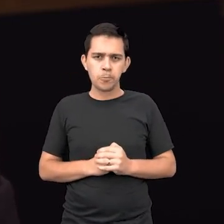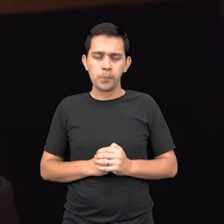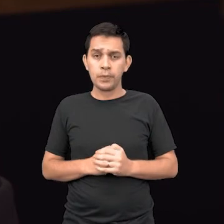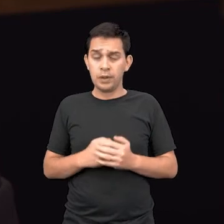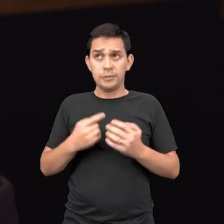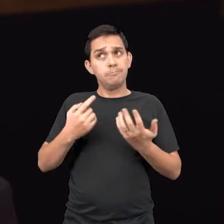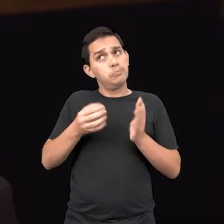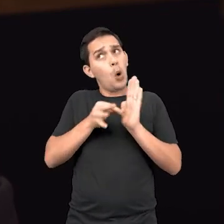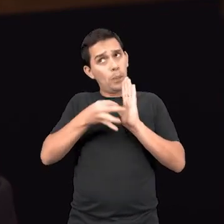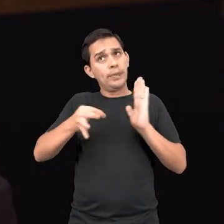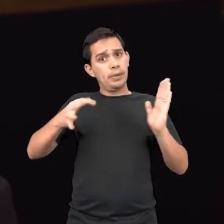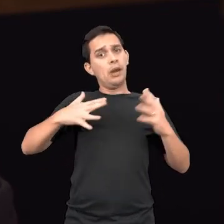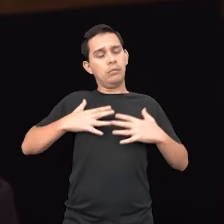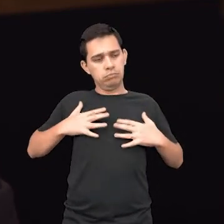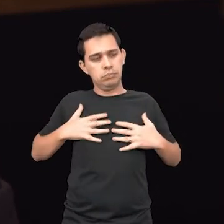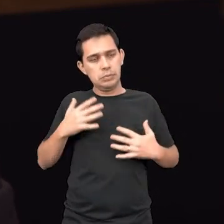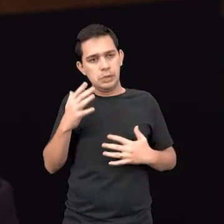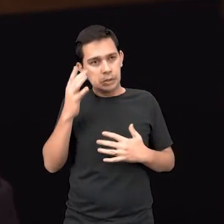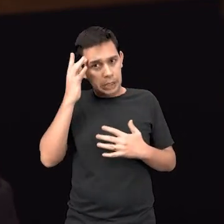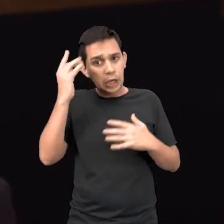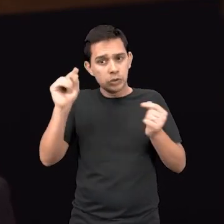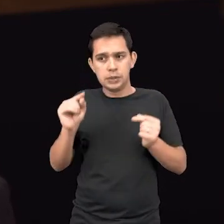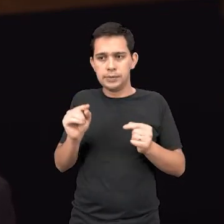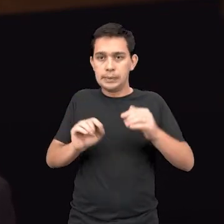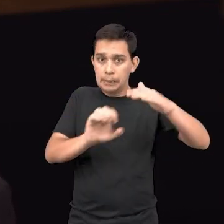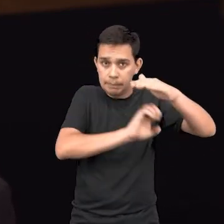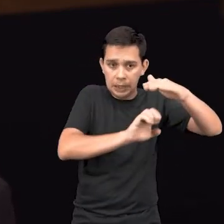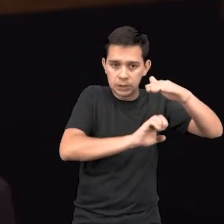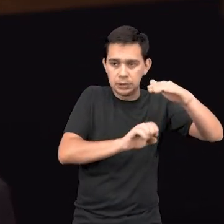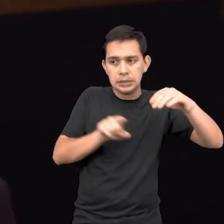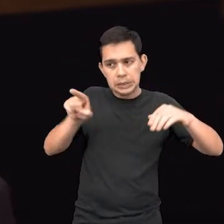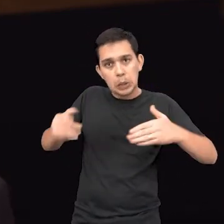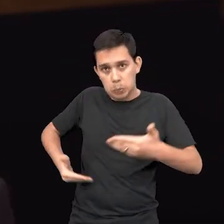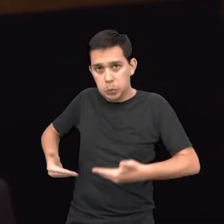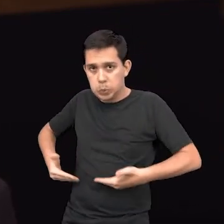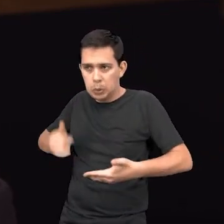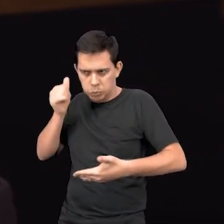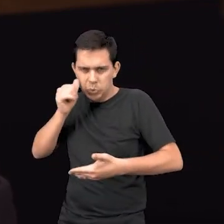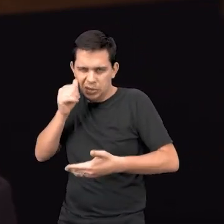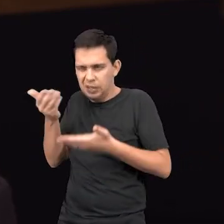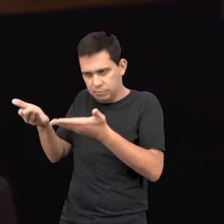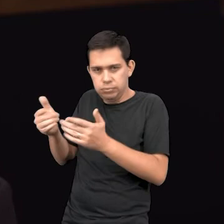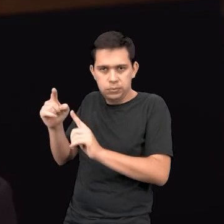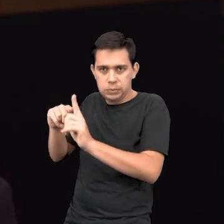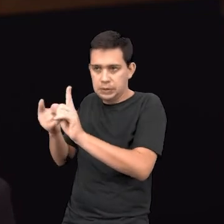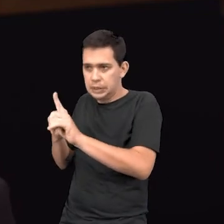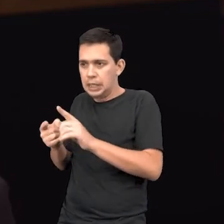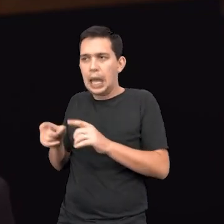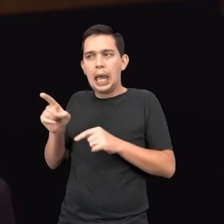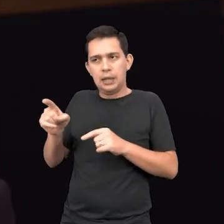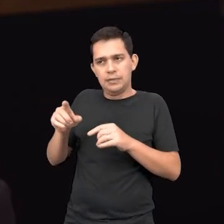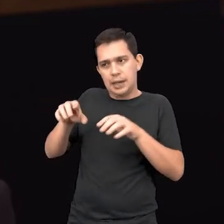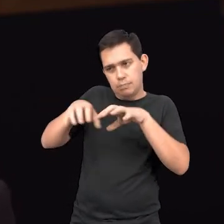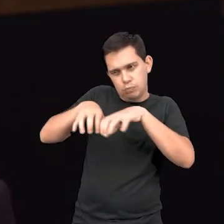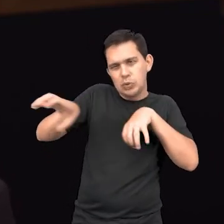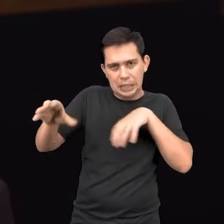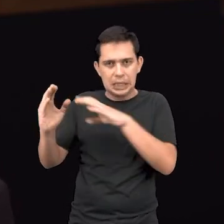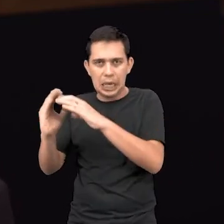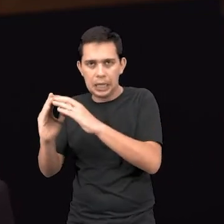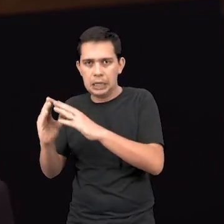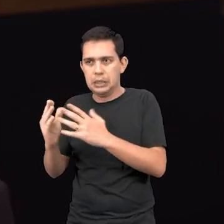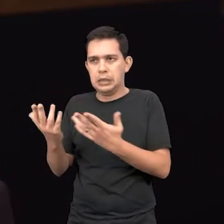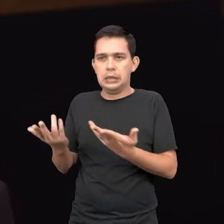ter isso formalizado entre a empresa e o funcionário, né? A funcionária, no caso, que vai ser afastada, que vai